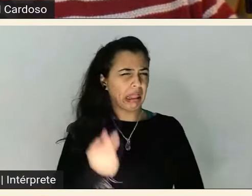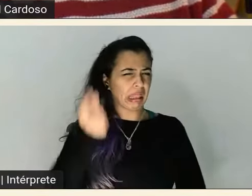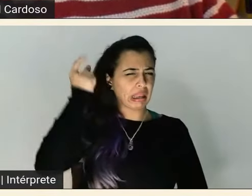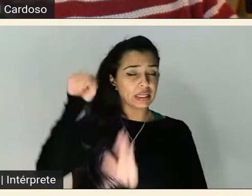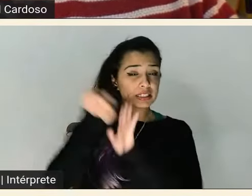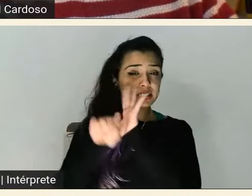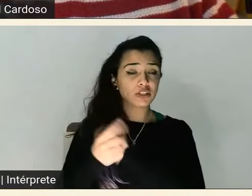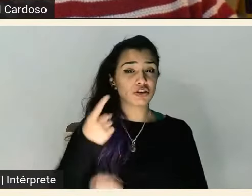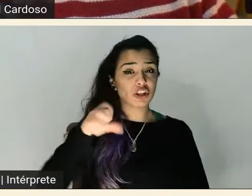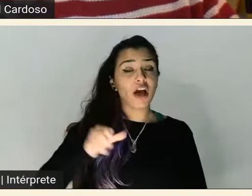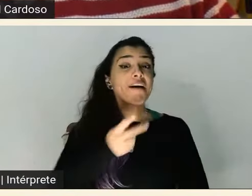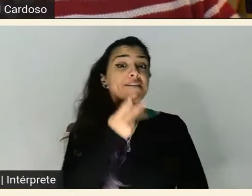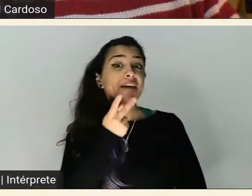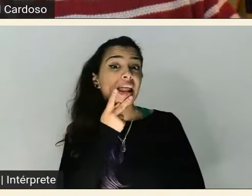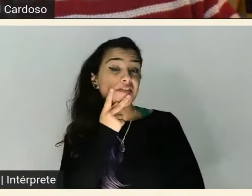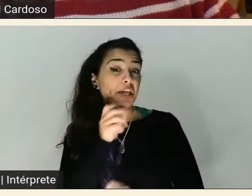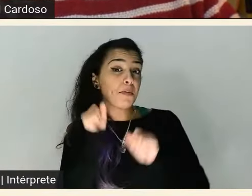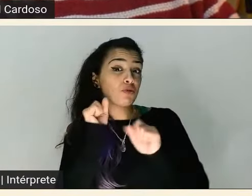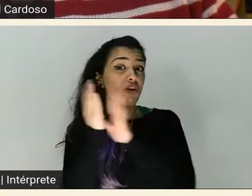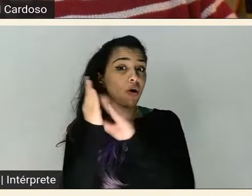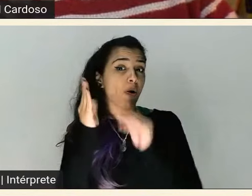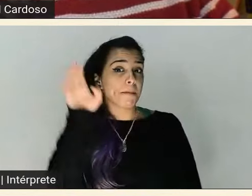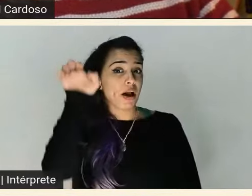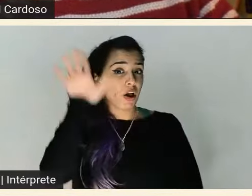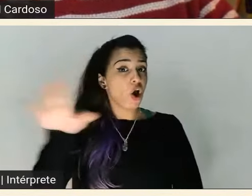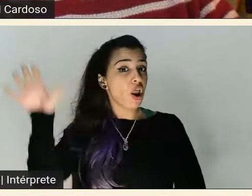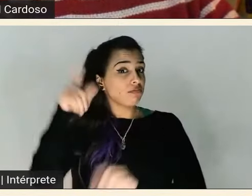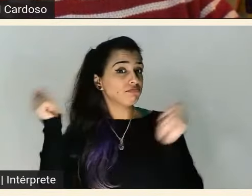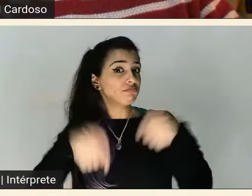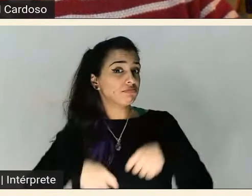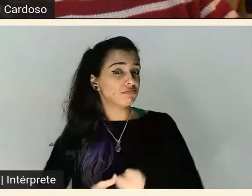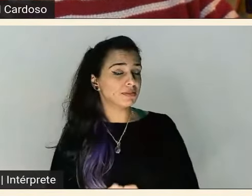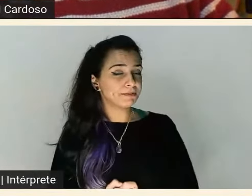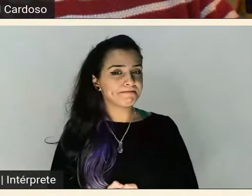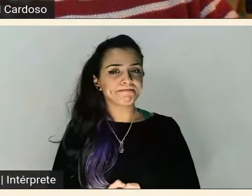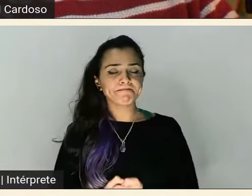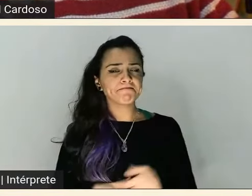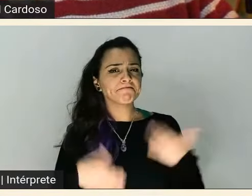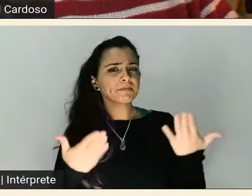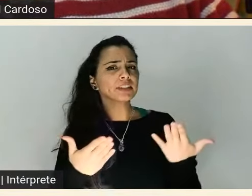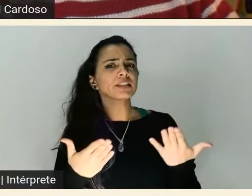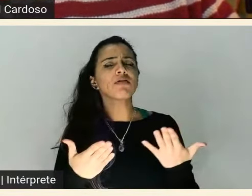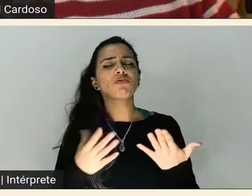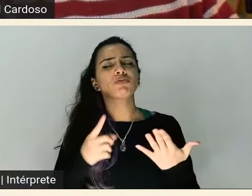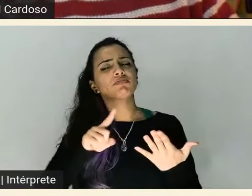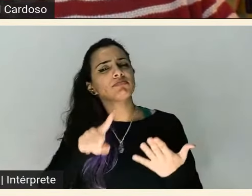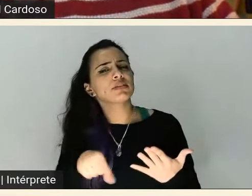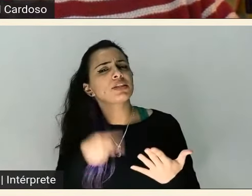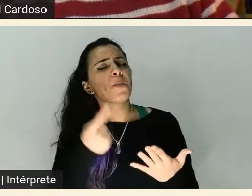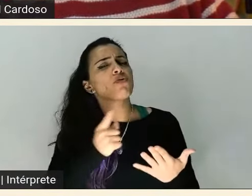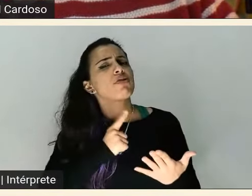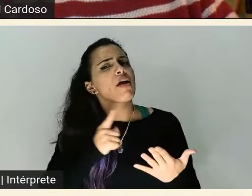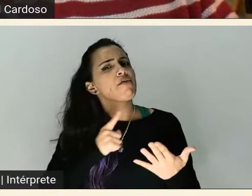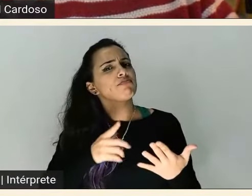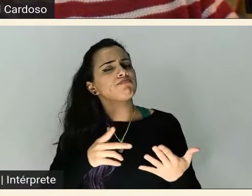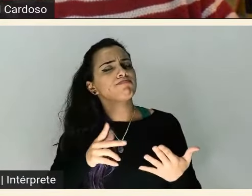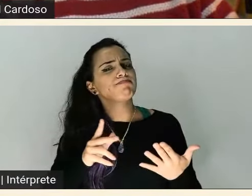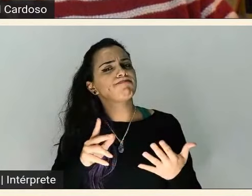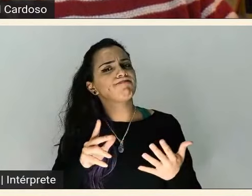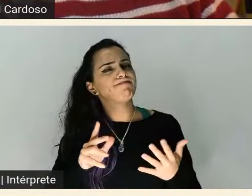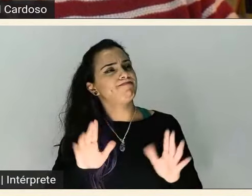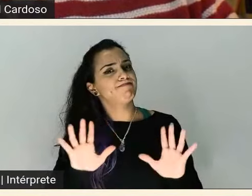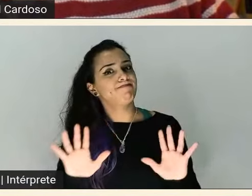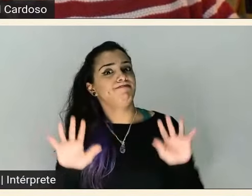ser uma Europa possível. E aí entra uma reação forte contra